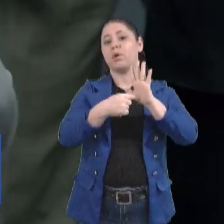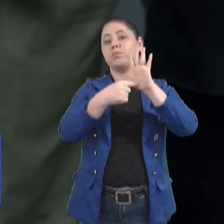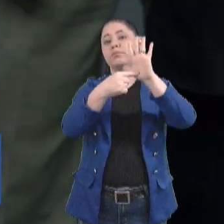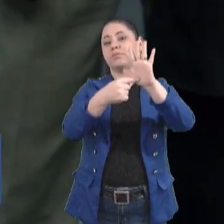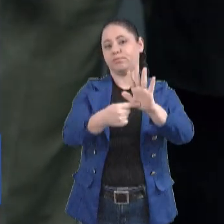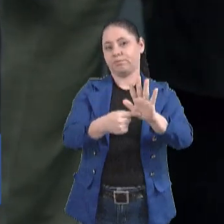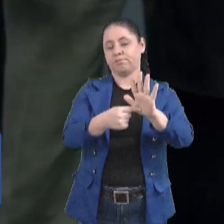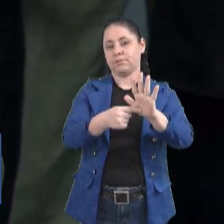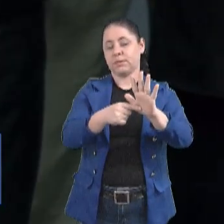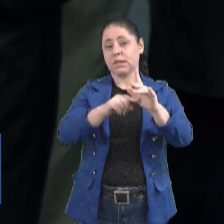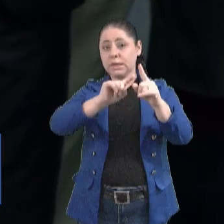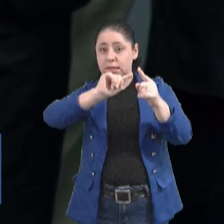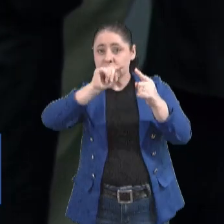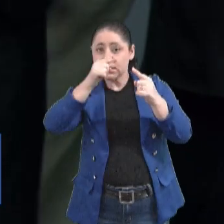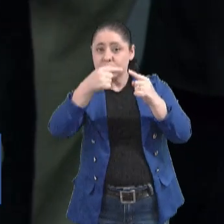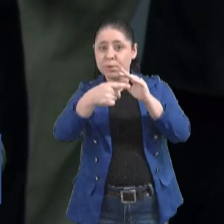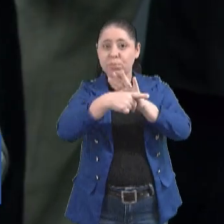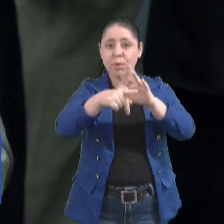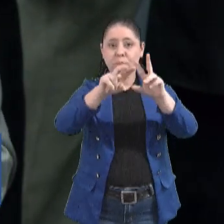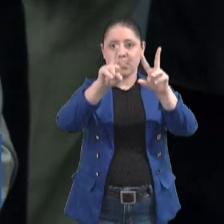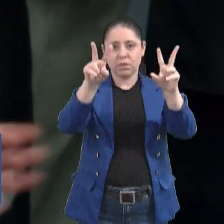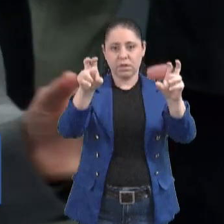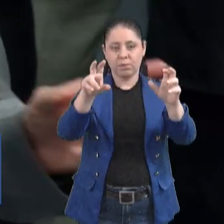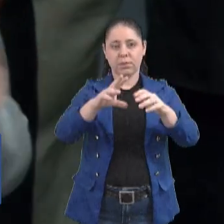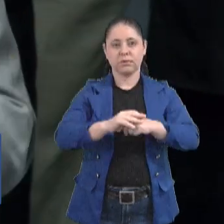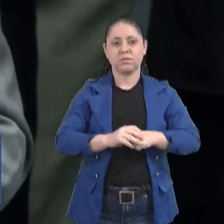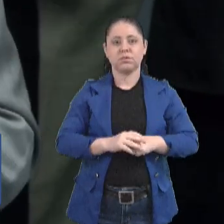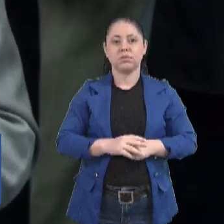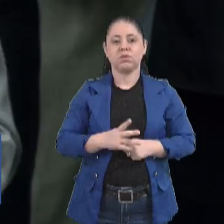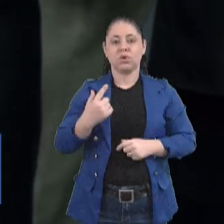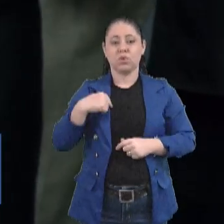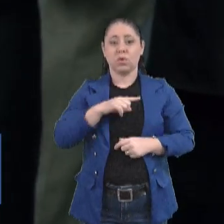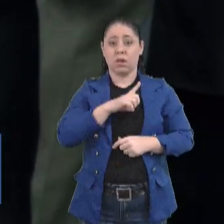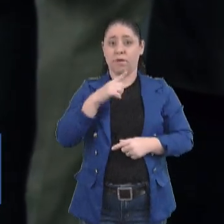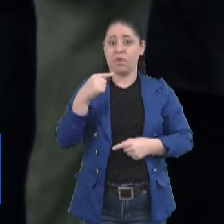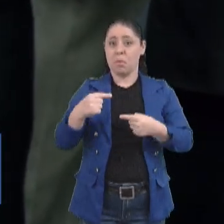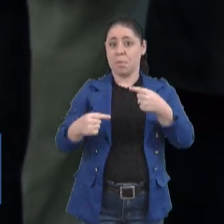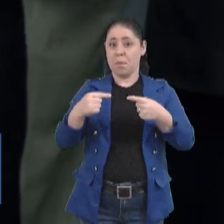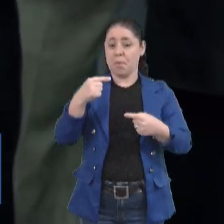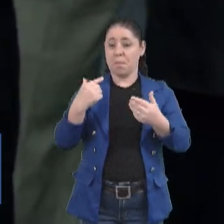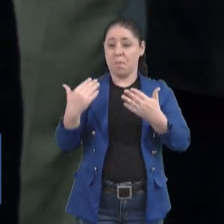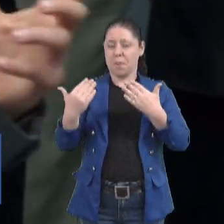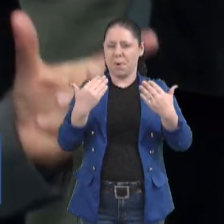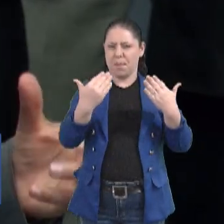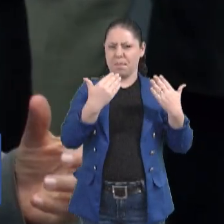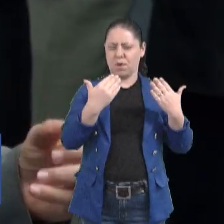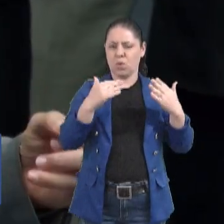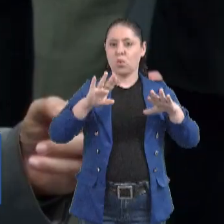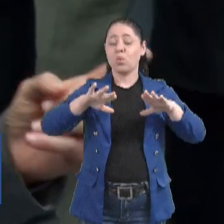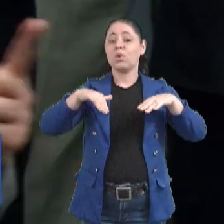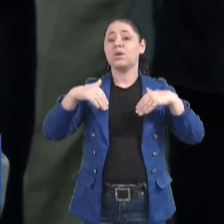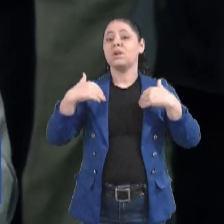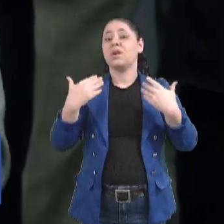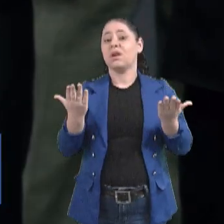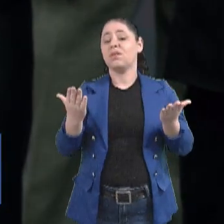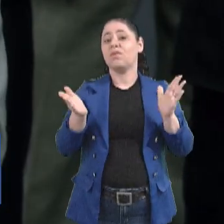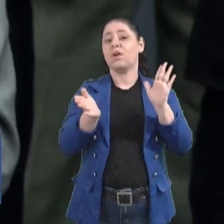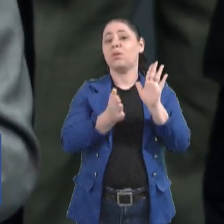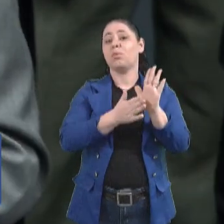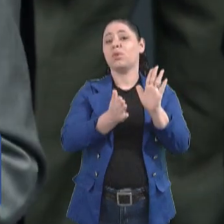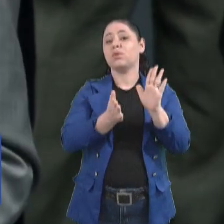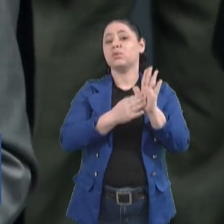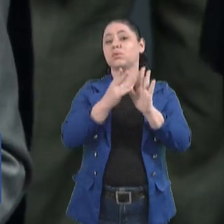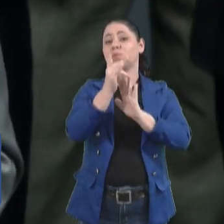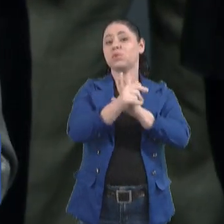apresentadas. Especificamente sobre esse tema, nós tivemos uma grande discussão aqui, quando foi proposto